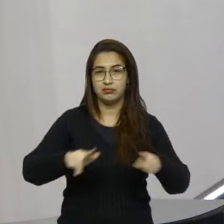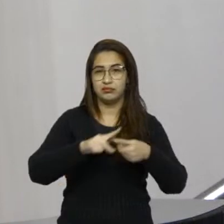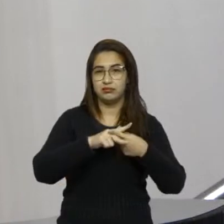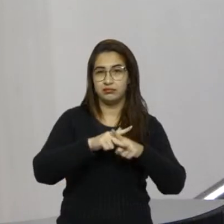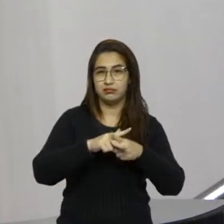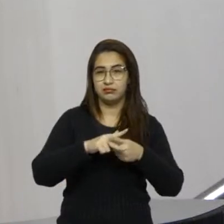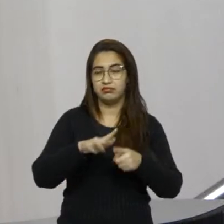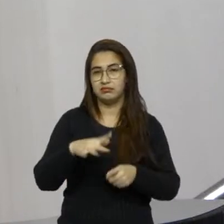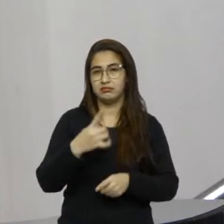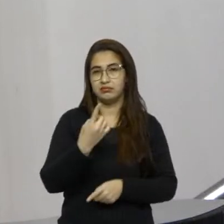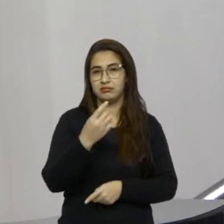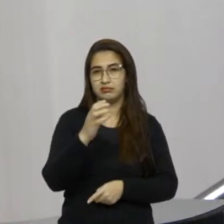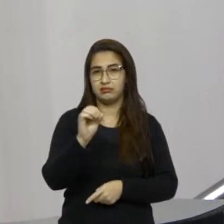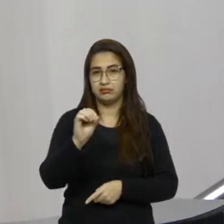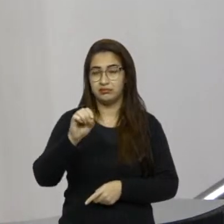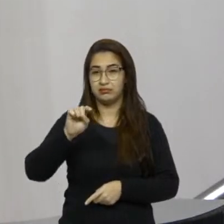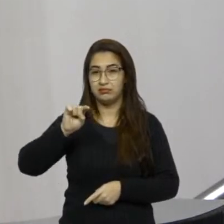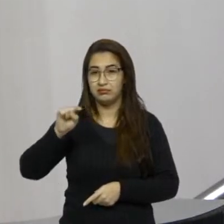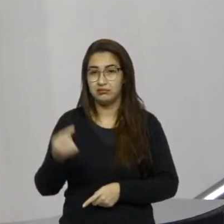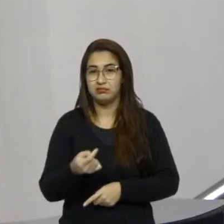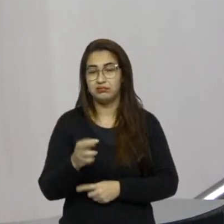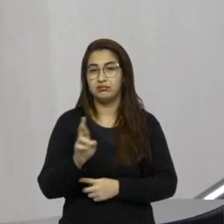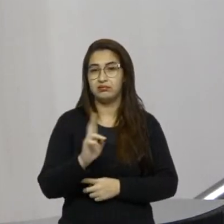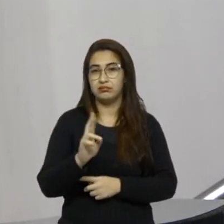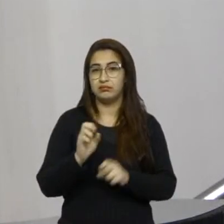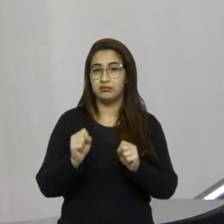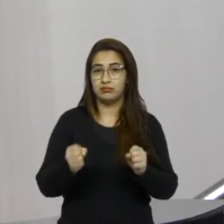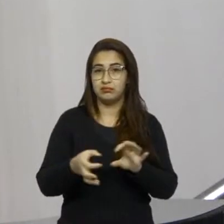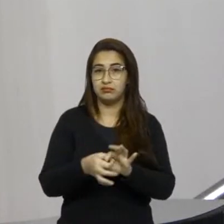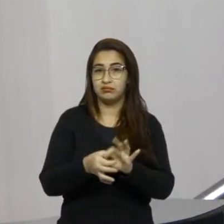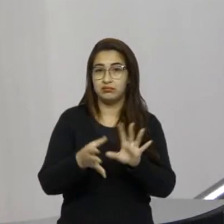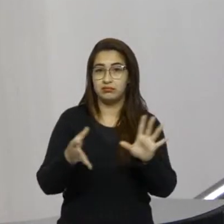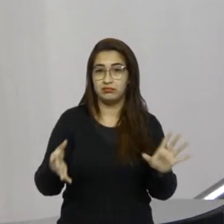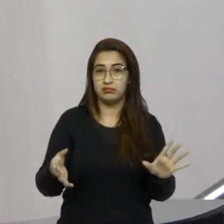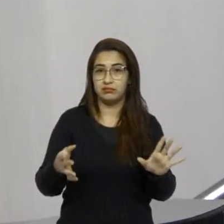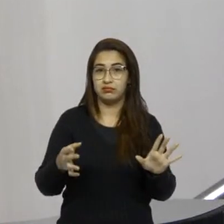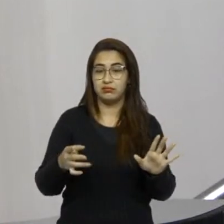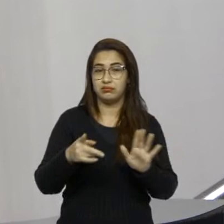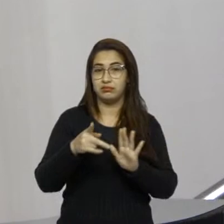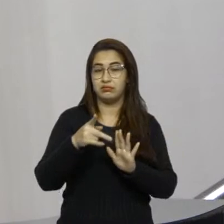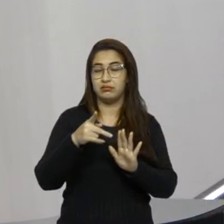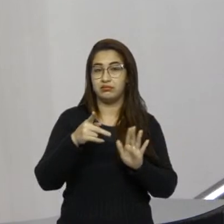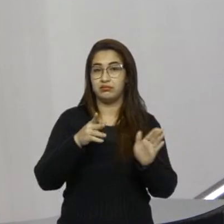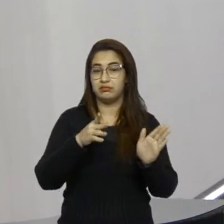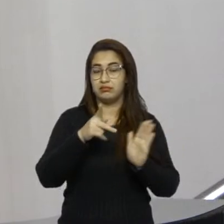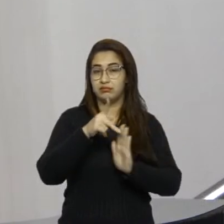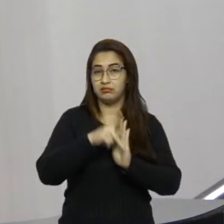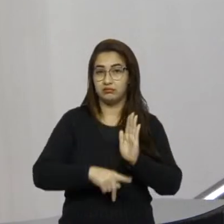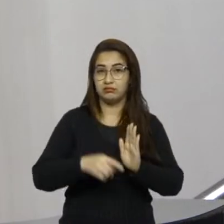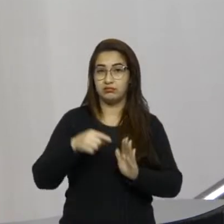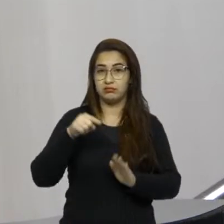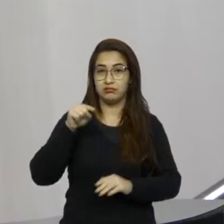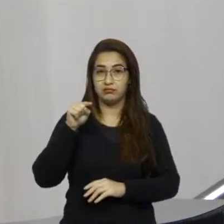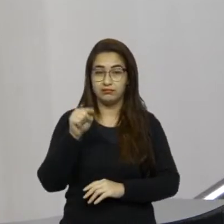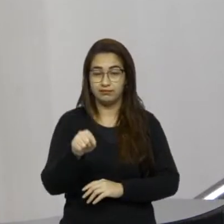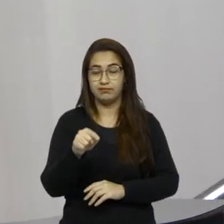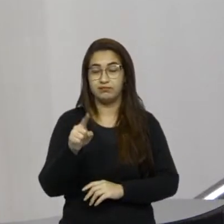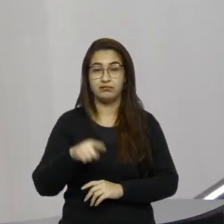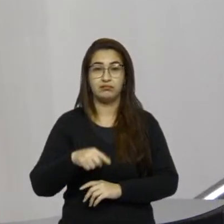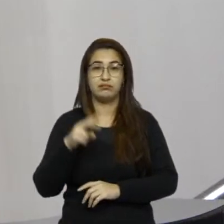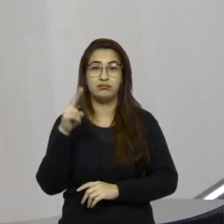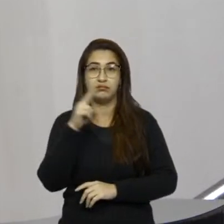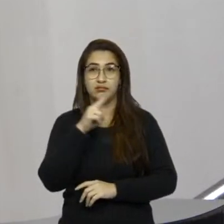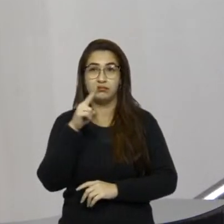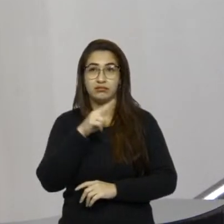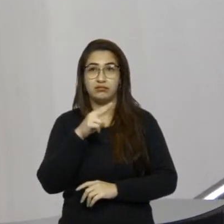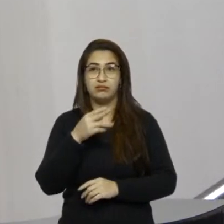R$ 10 milhões, que poderiam ser viabilizados através do Plano Mil, por exemplo, ou através de outra forma de repasse, pois é urgente essa demanda. Tem uma foto